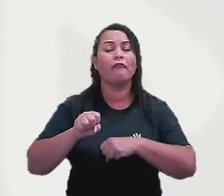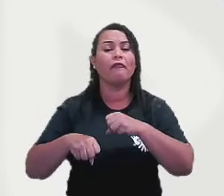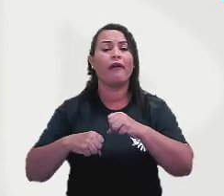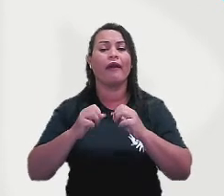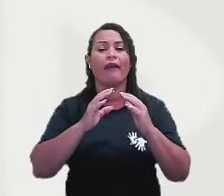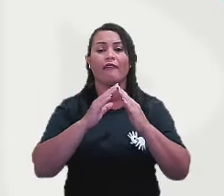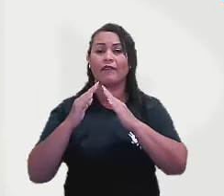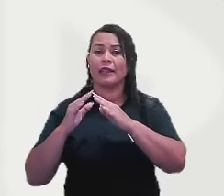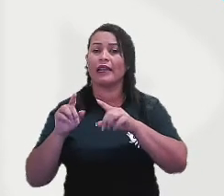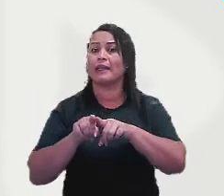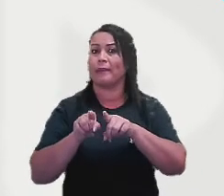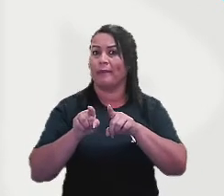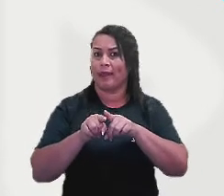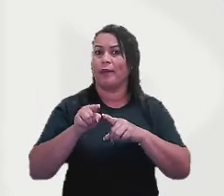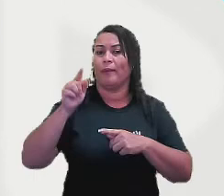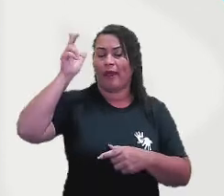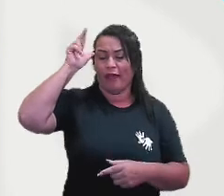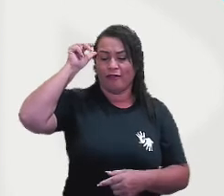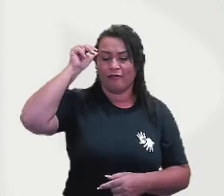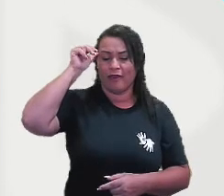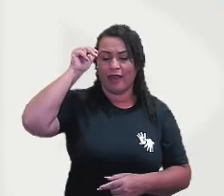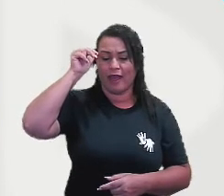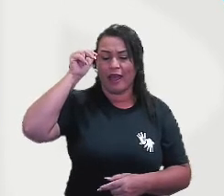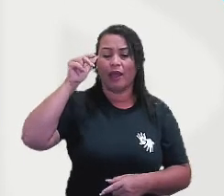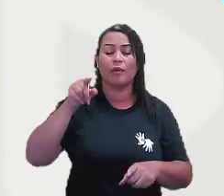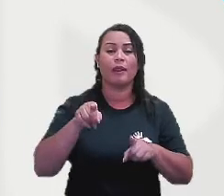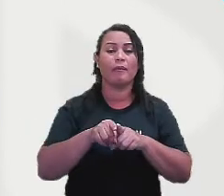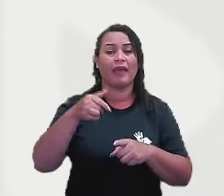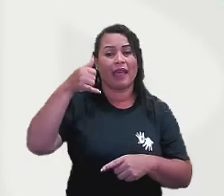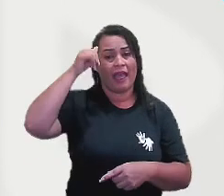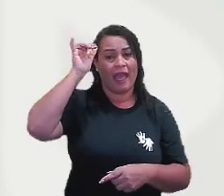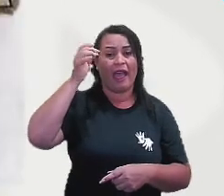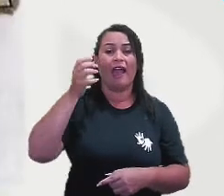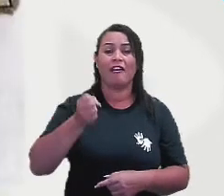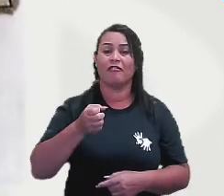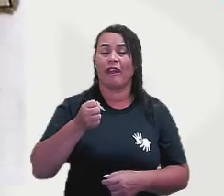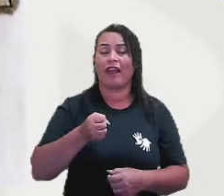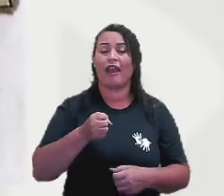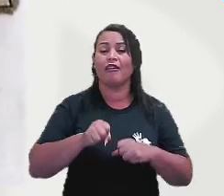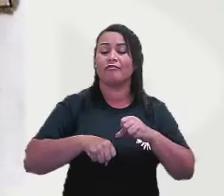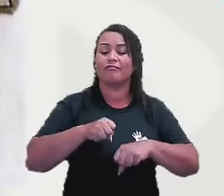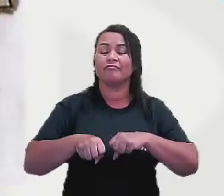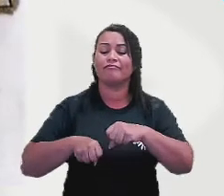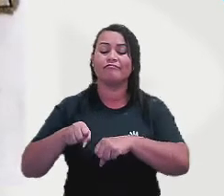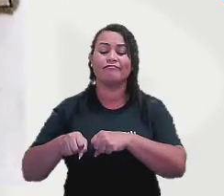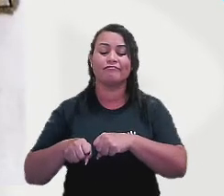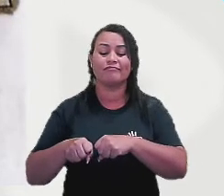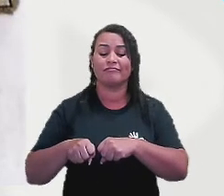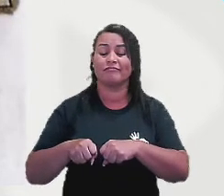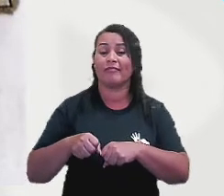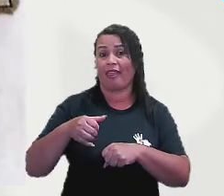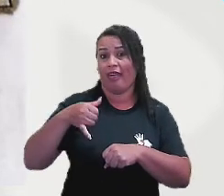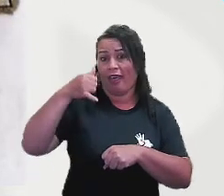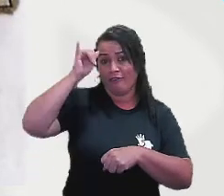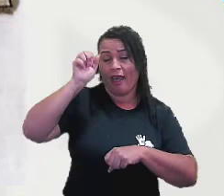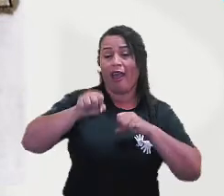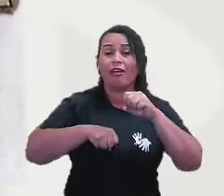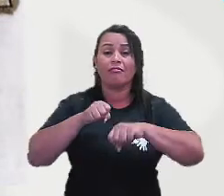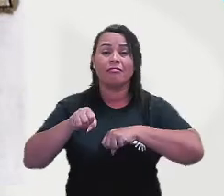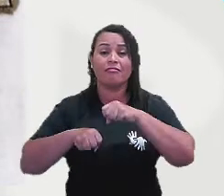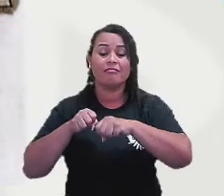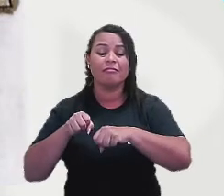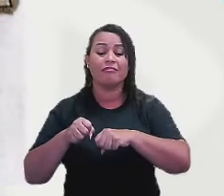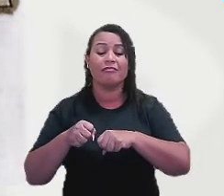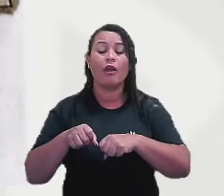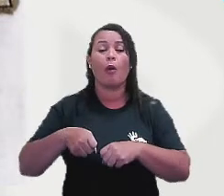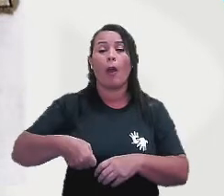vai à vila. Olha lá, a vaca descende e o cavalo também, indo até a vila. A vaca leva uma mala